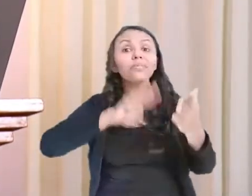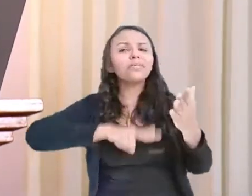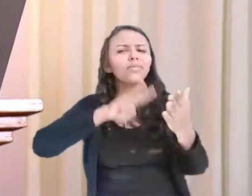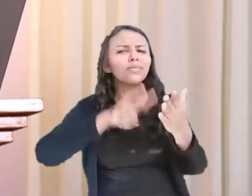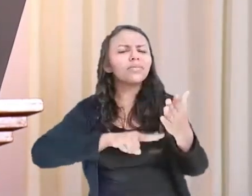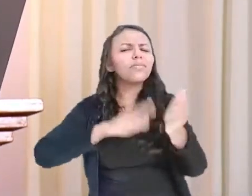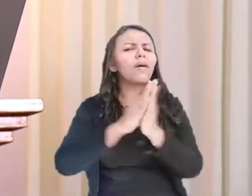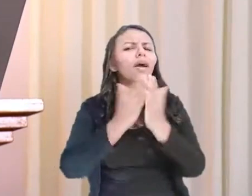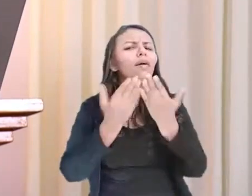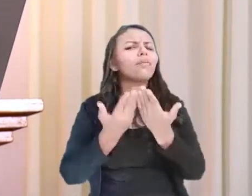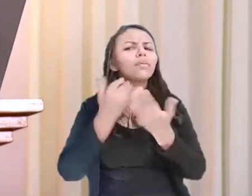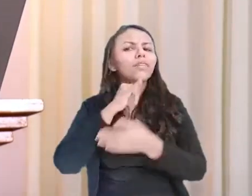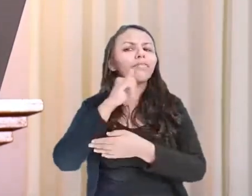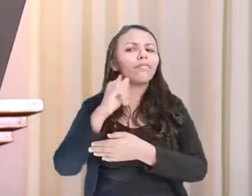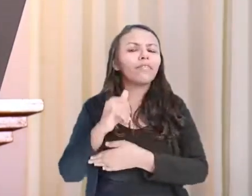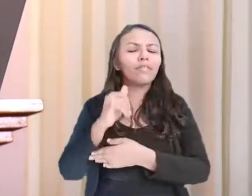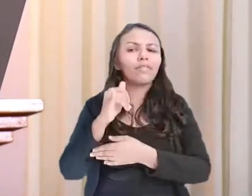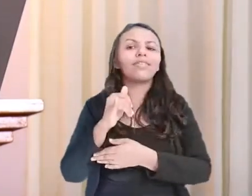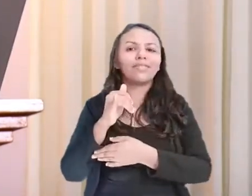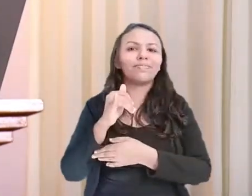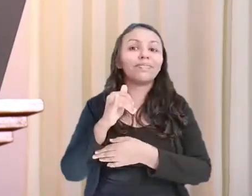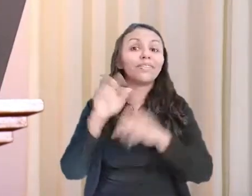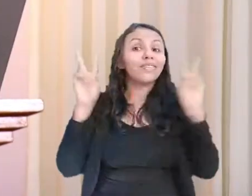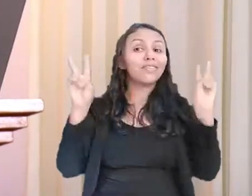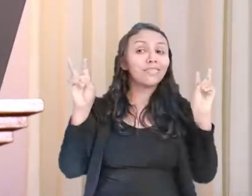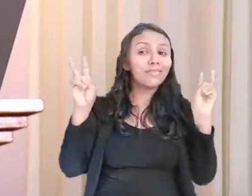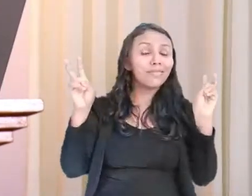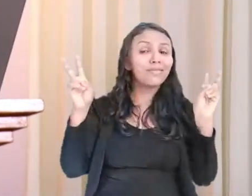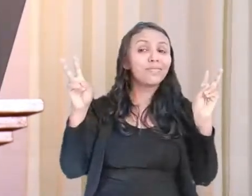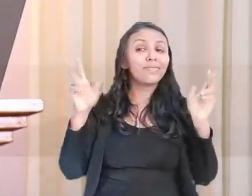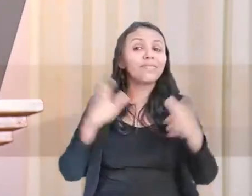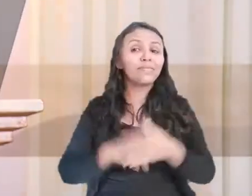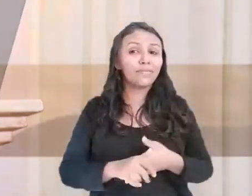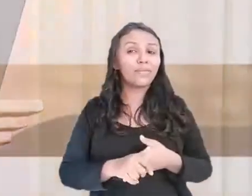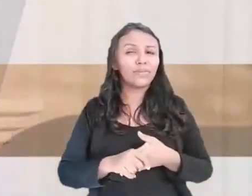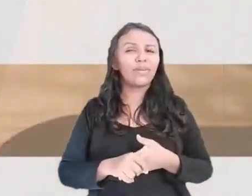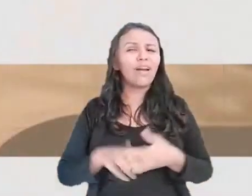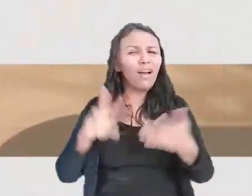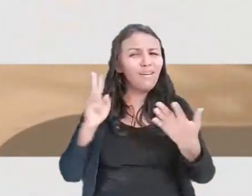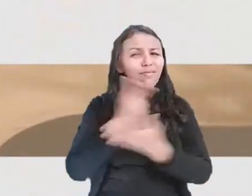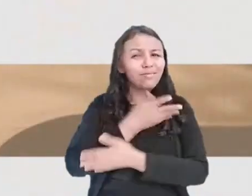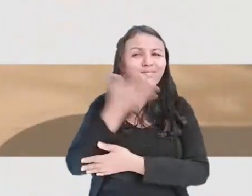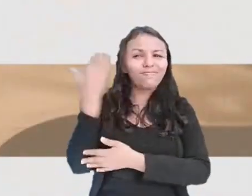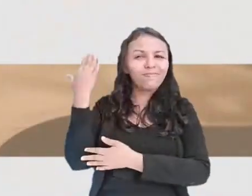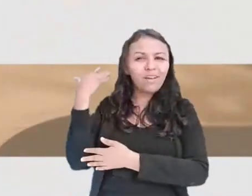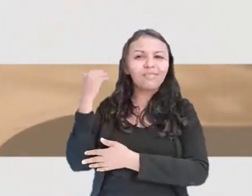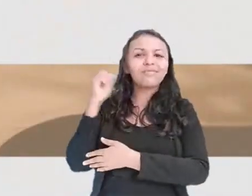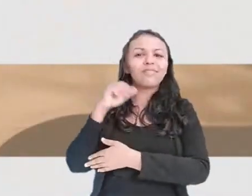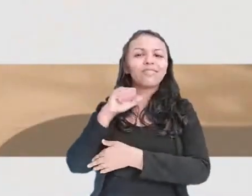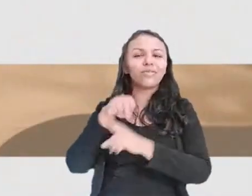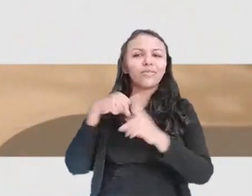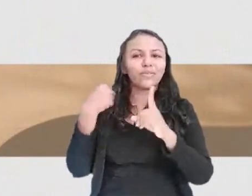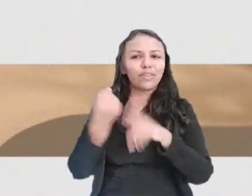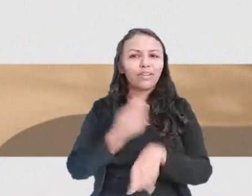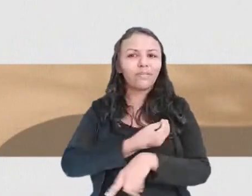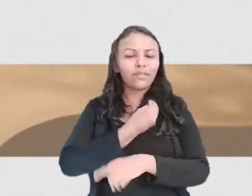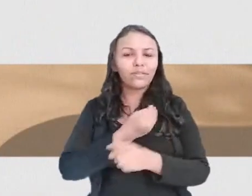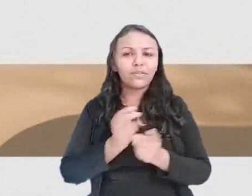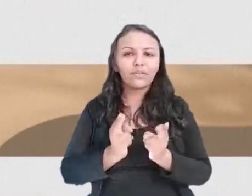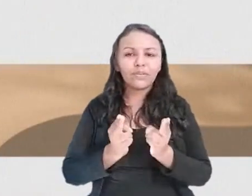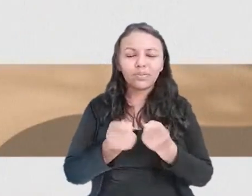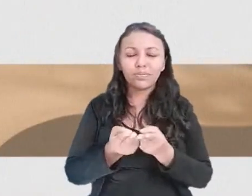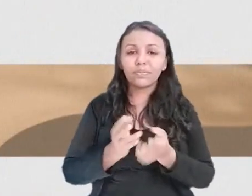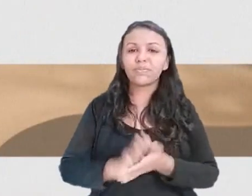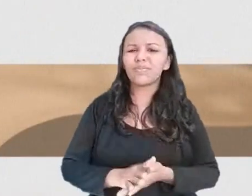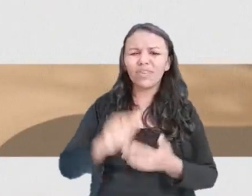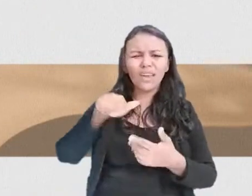acerca do que acontecia nos dias de Noé. Está escrito assim: a terra, porém, estava corrompida